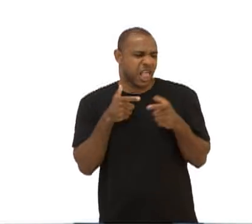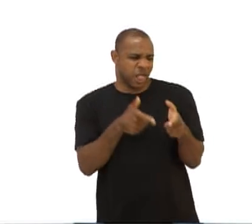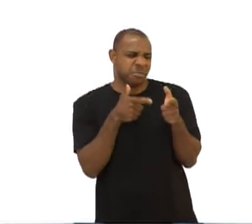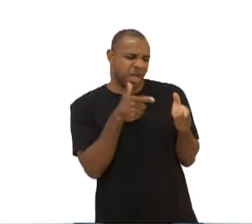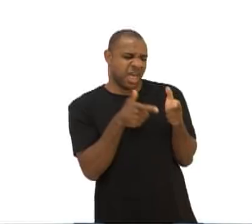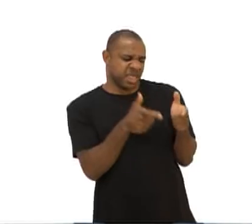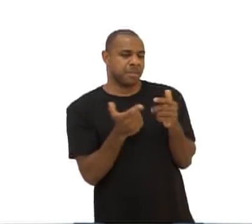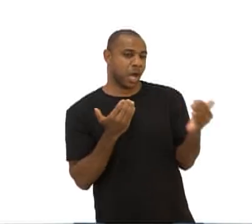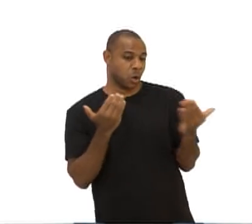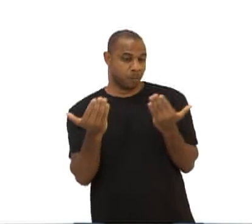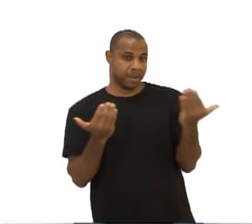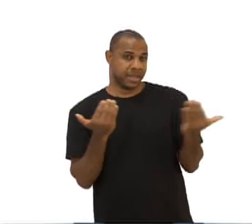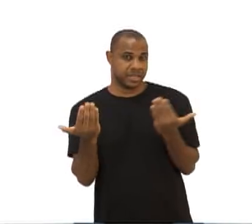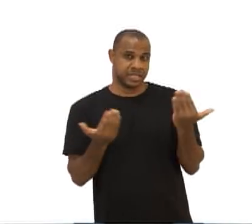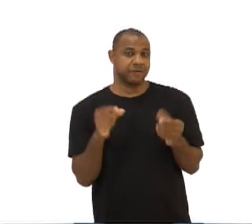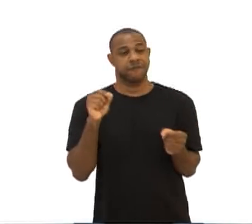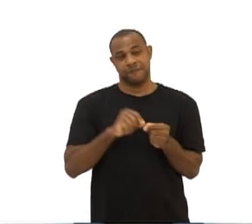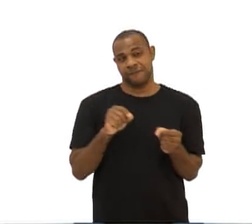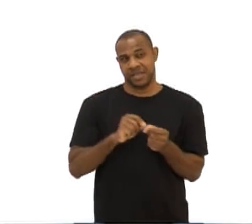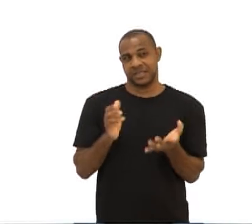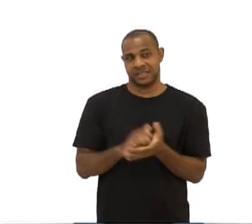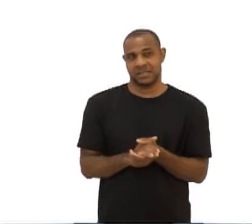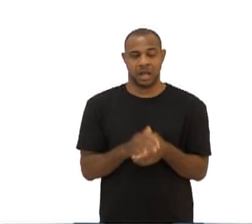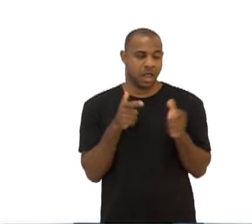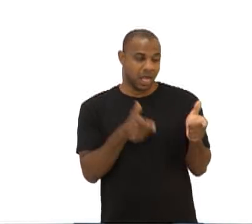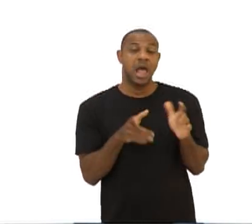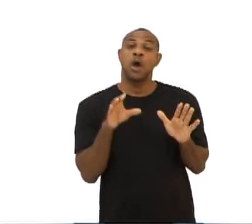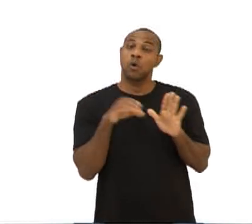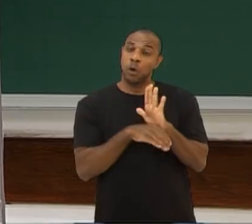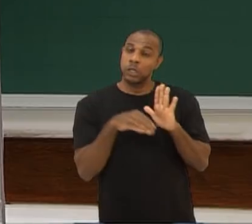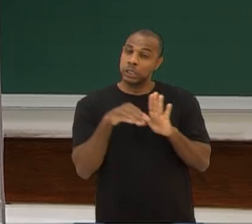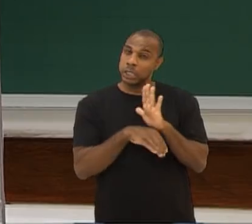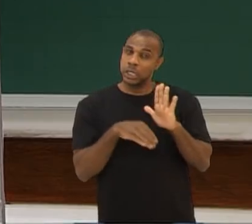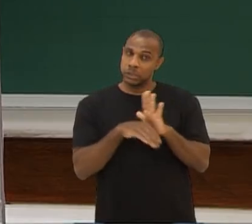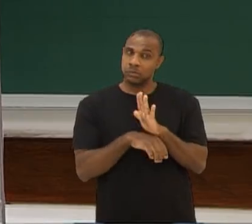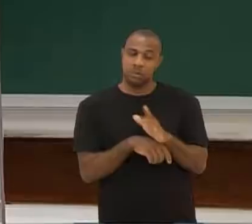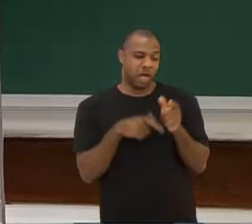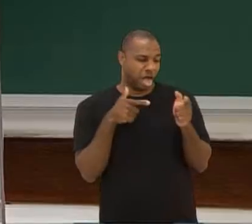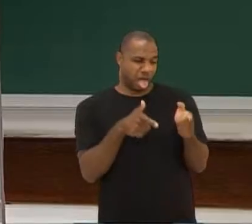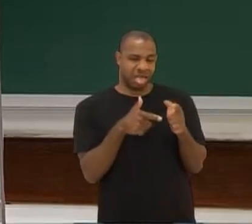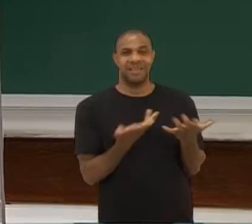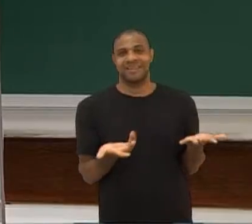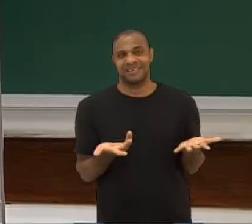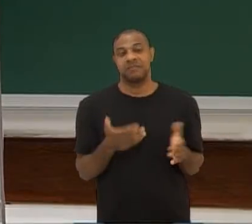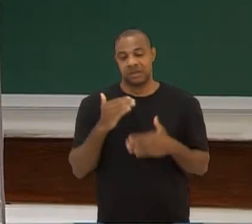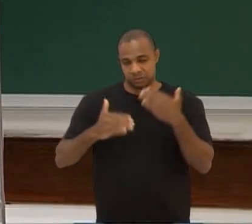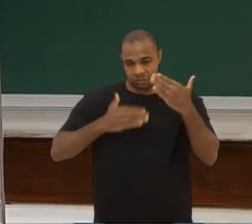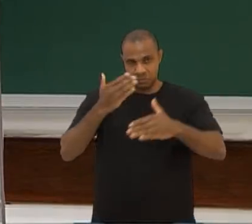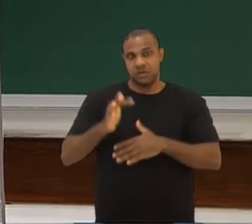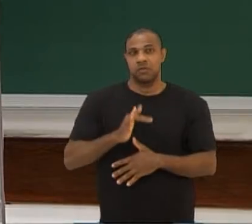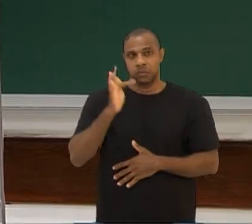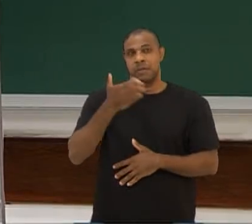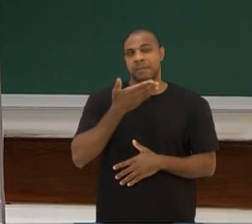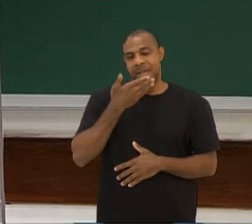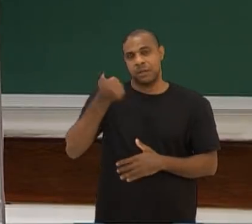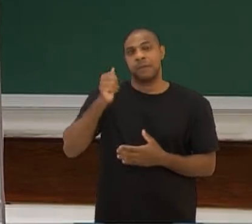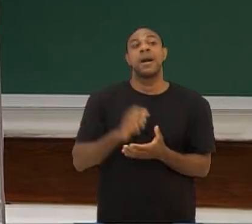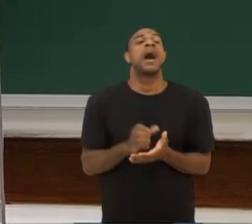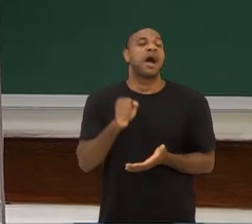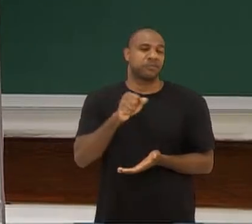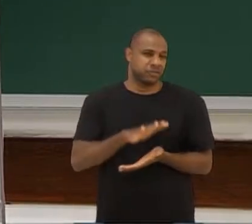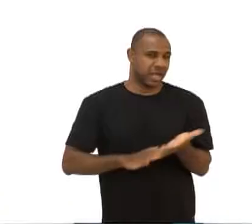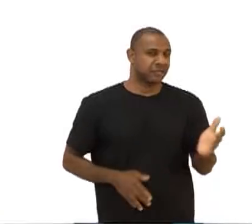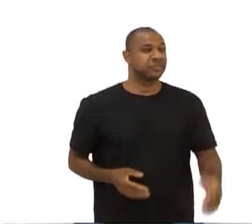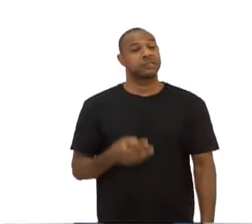uma comparação realizada. Isso aqui é um conceito que mais tarde vocês vão desenvolver melhor, ok? Atividade